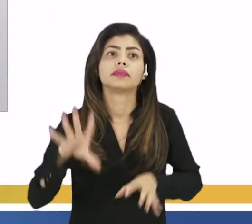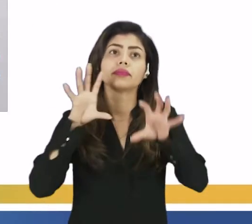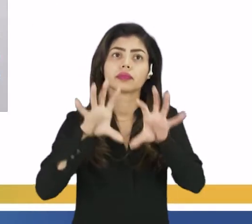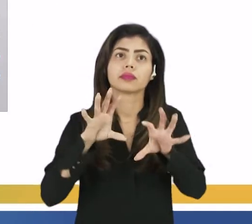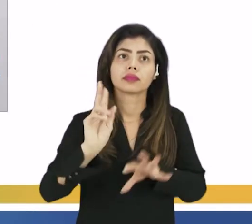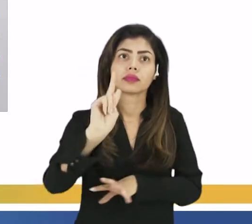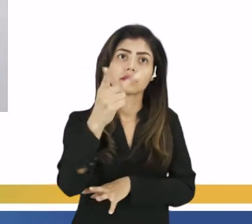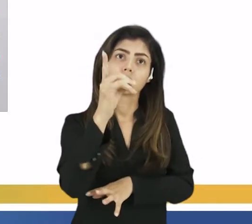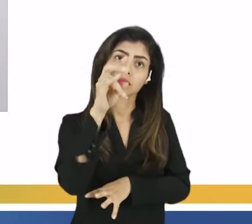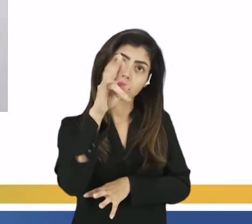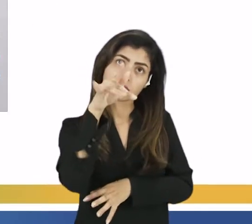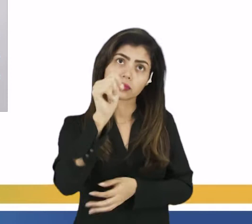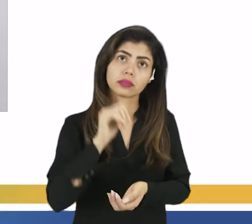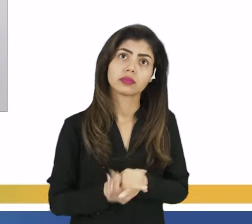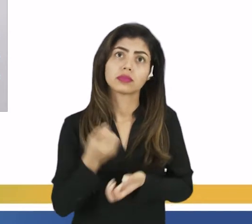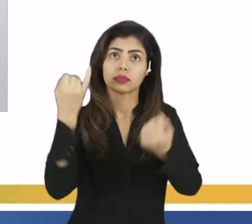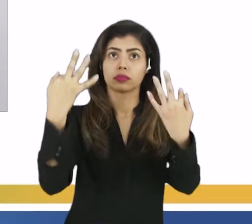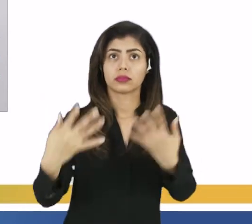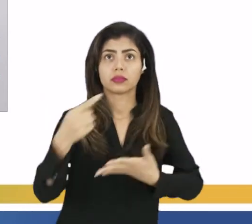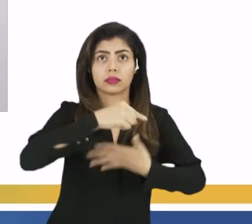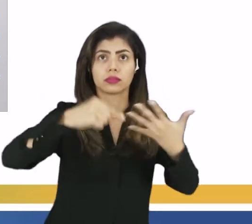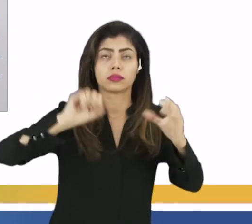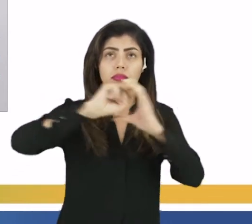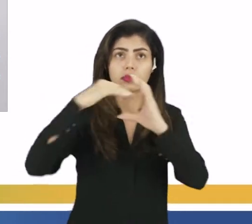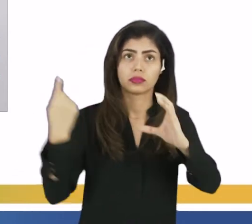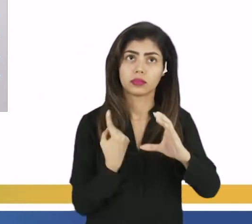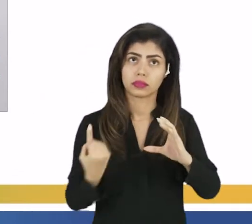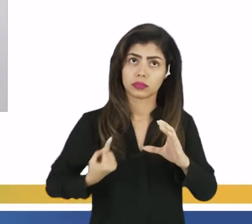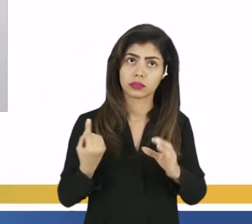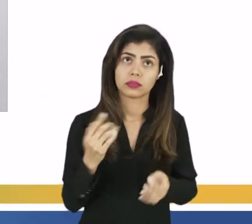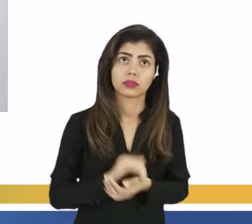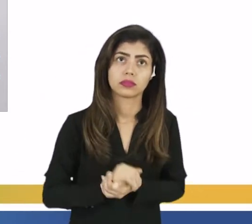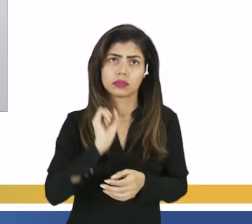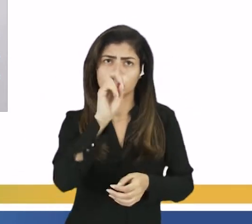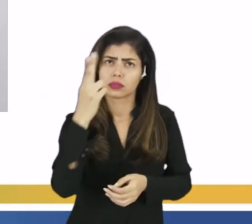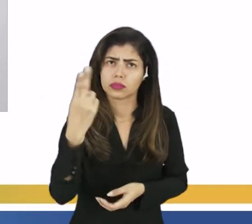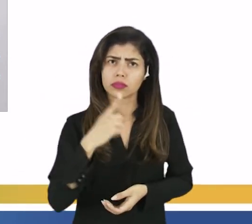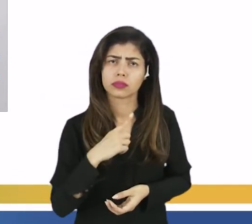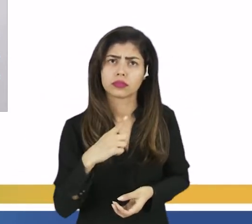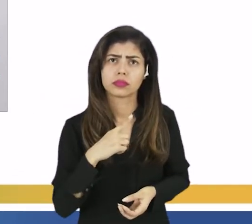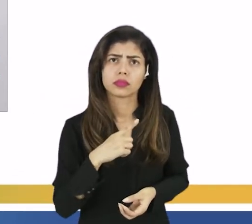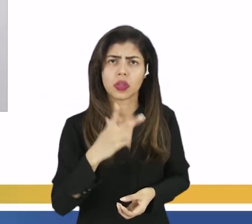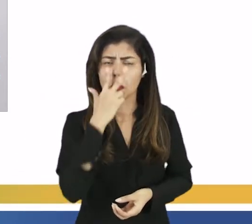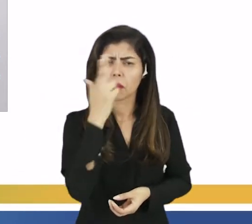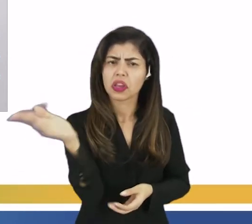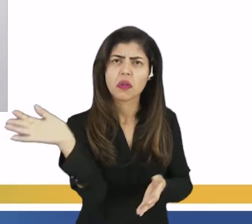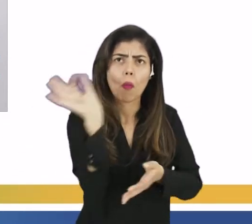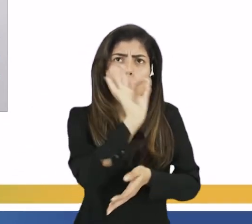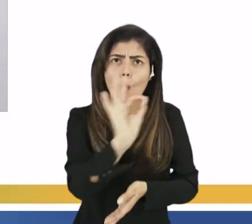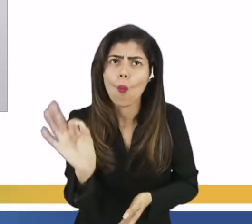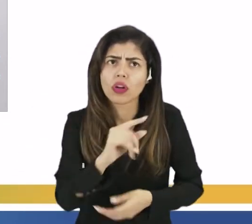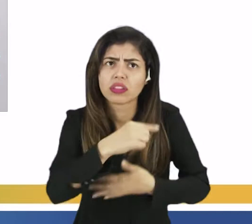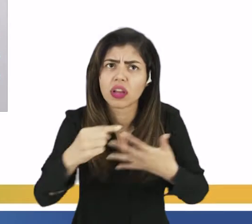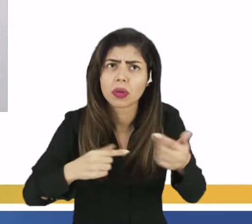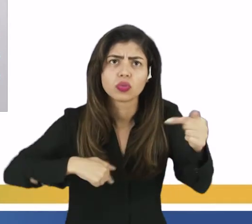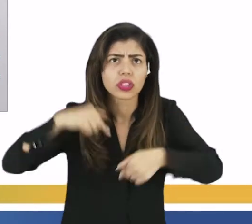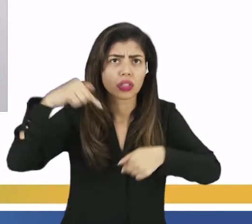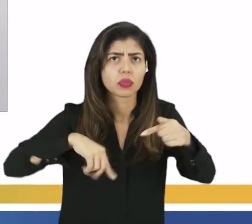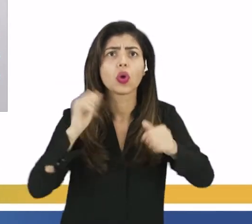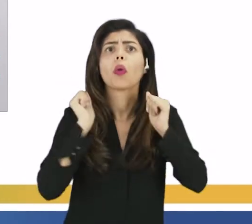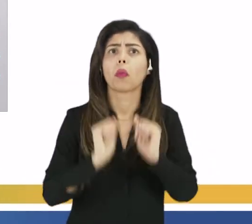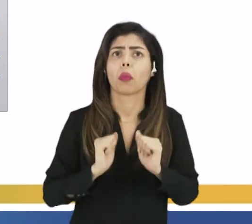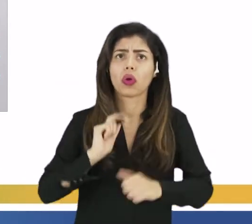temos aqui o hidrogênio trata-se de um elemento com características únicas ou seja não se assemelha nenhum outro elemento